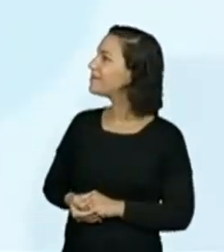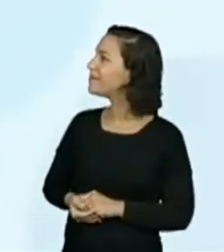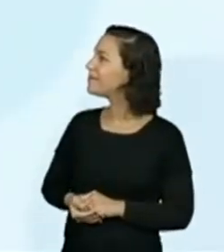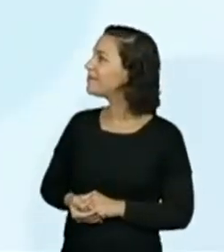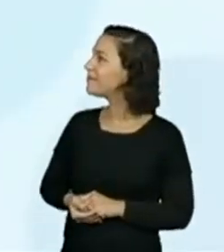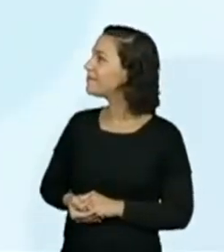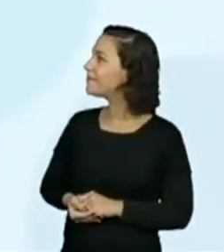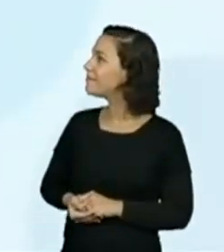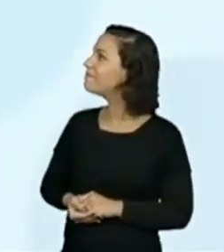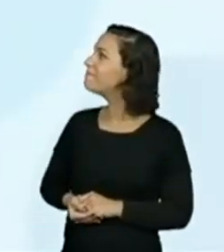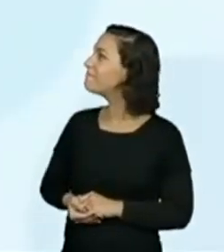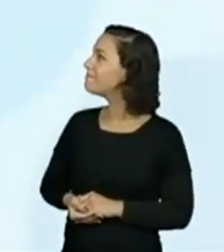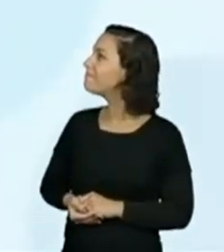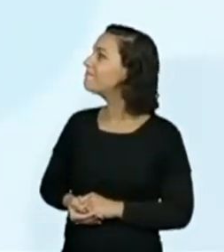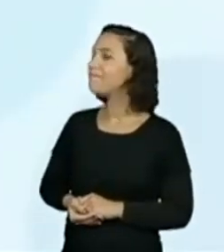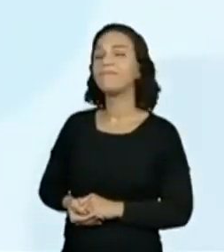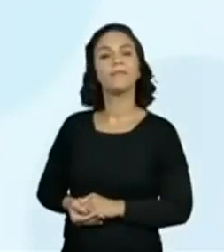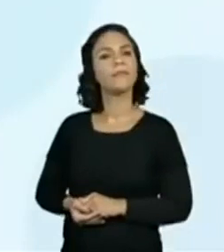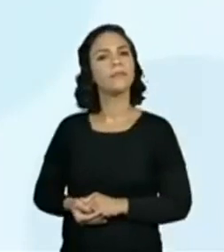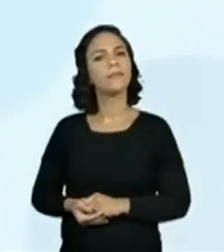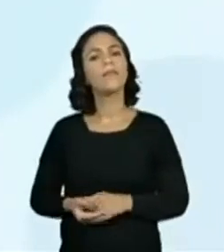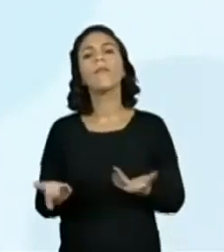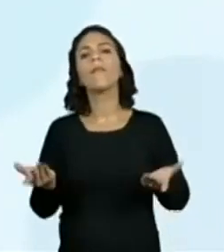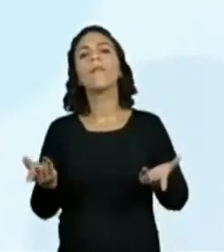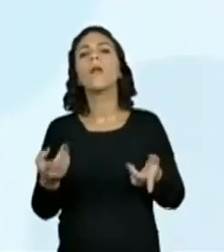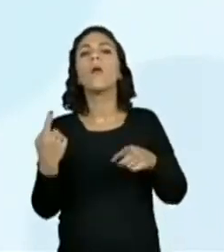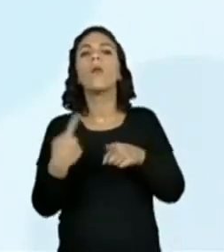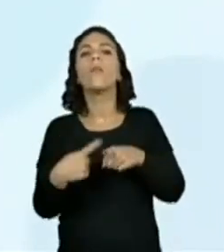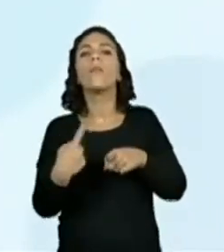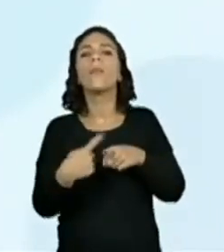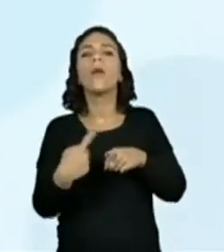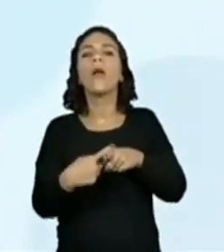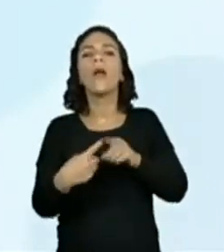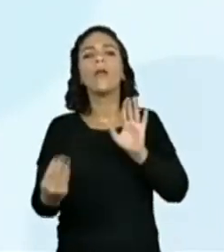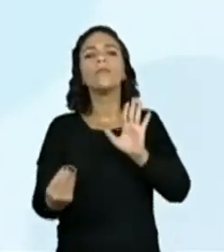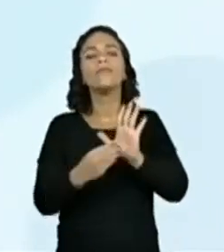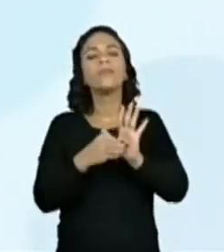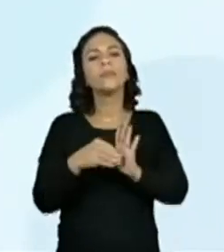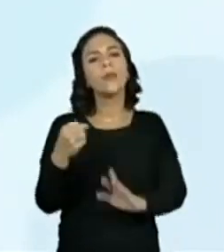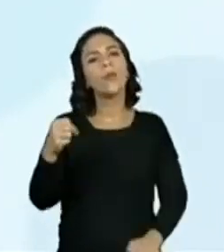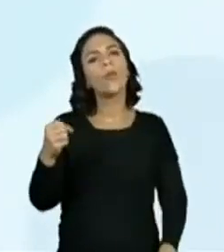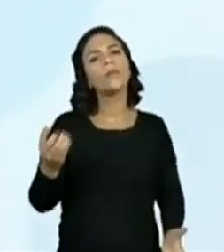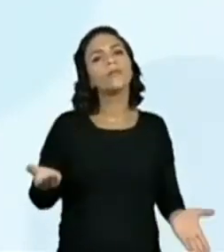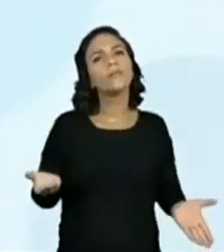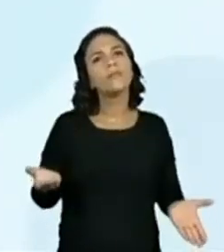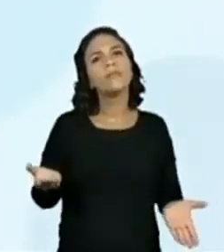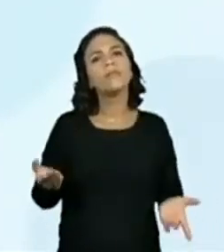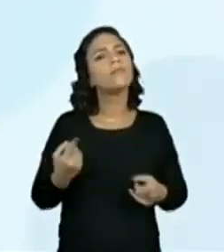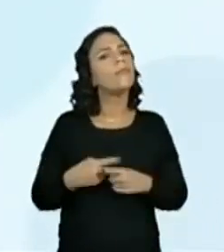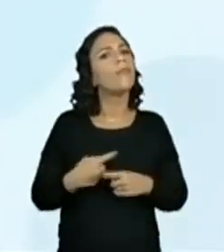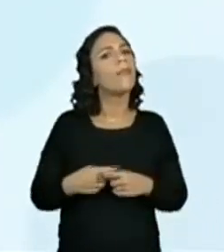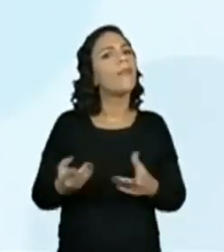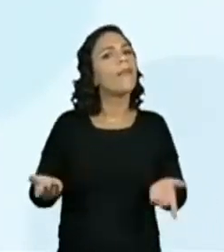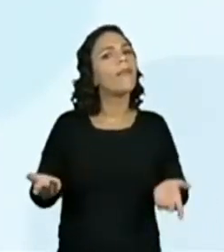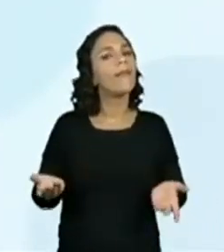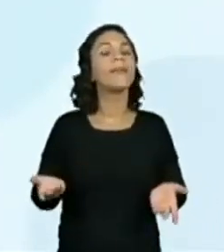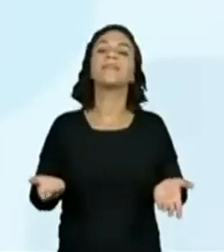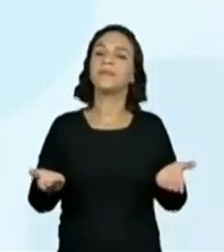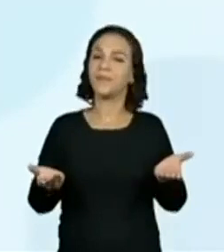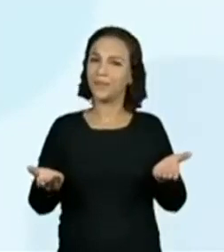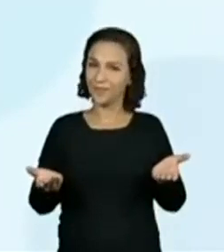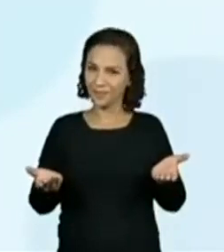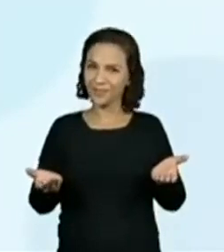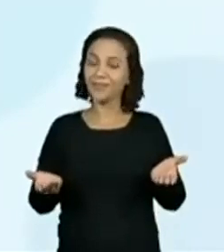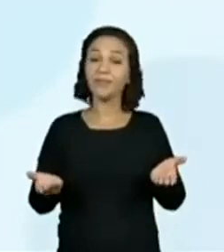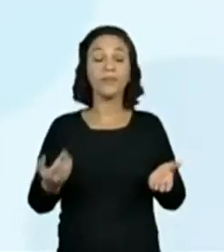Temos um total de 8 crianças. Por que a professora fez essa marcação aqui, ó, como se fosse uma setinha? Justamente